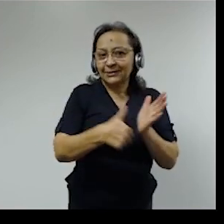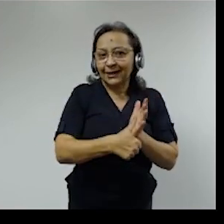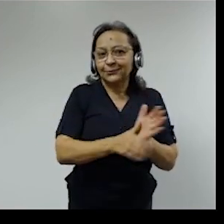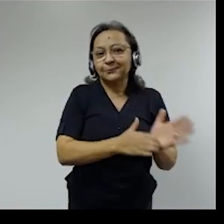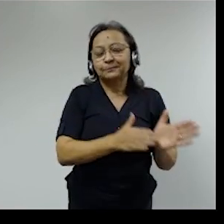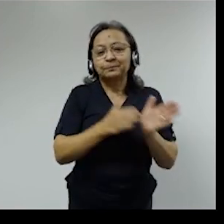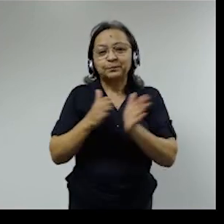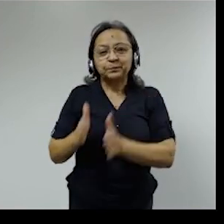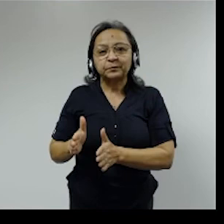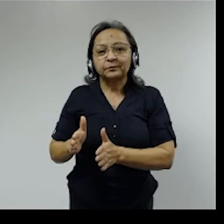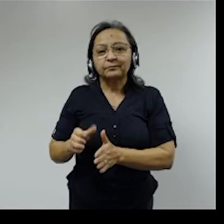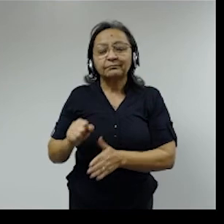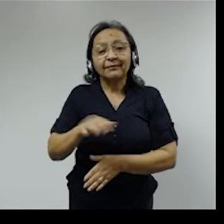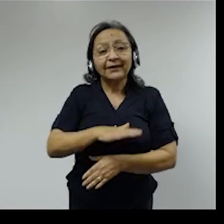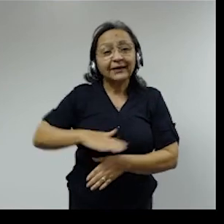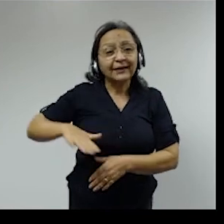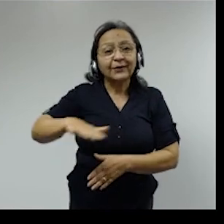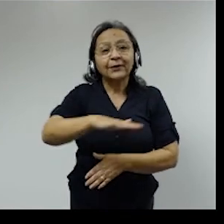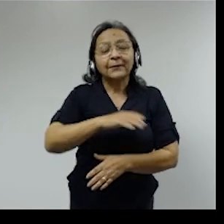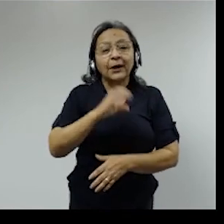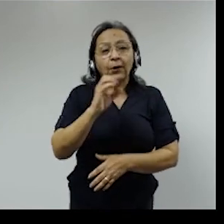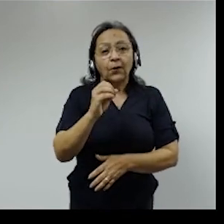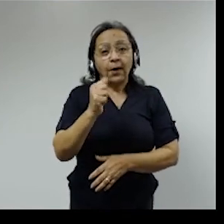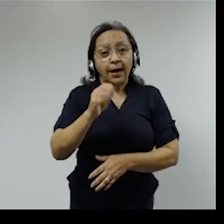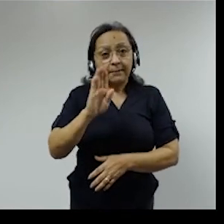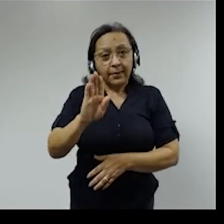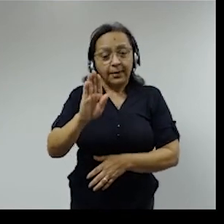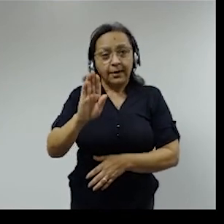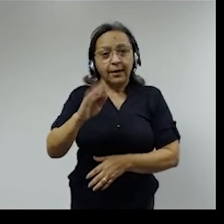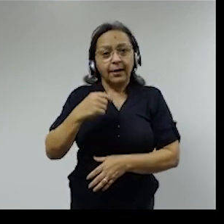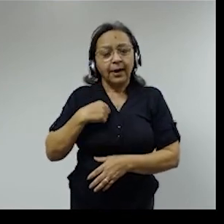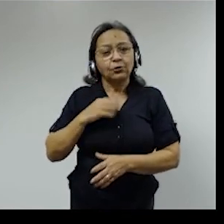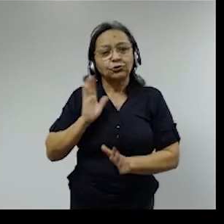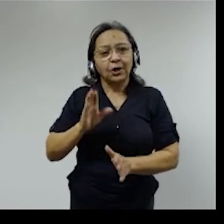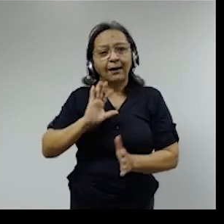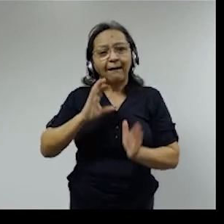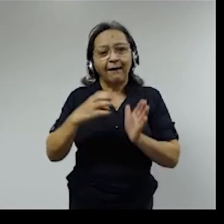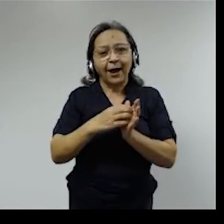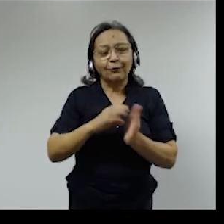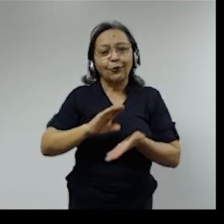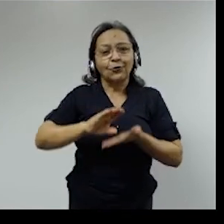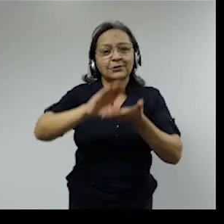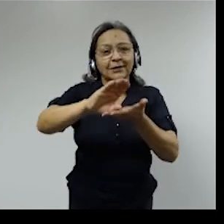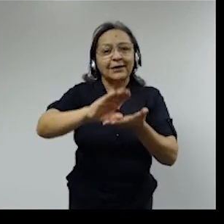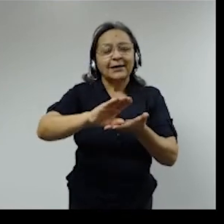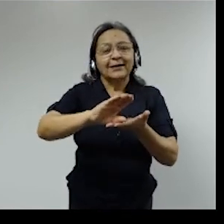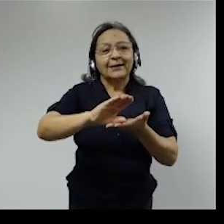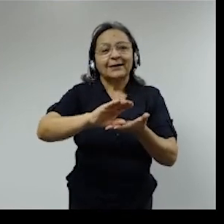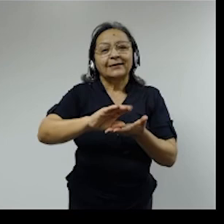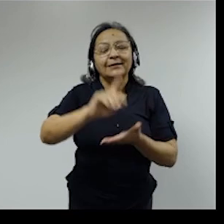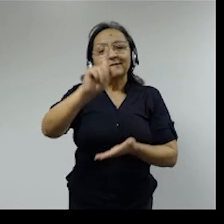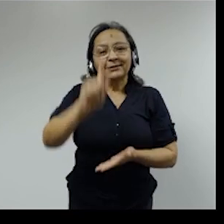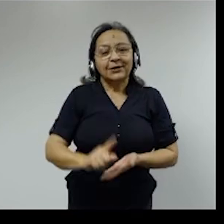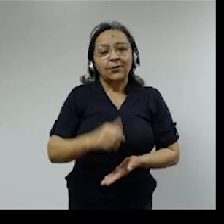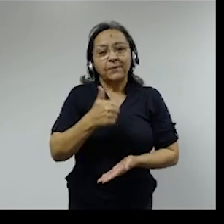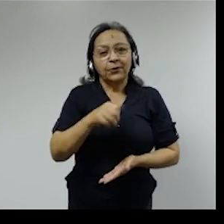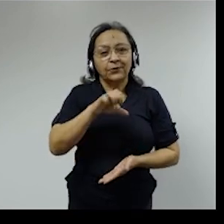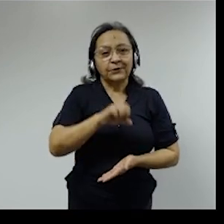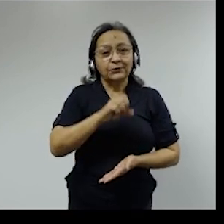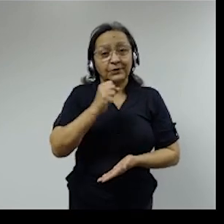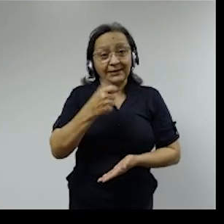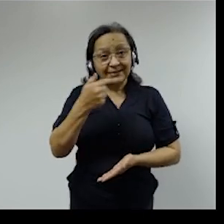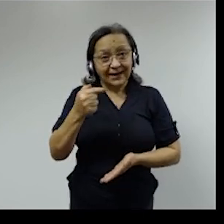âmbito da OAB, exerci os cargos de conselheira seccional, gestão de